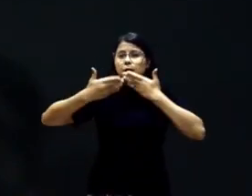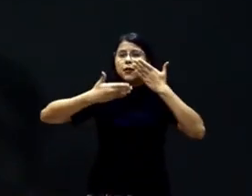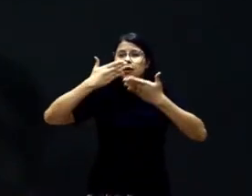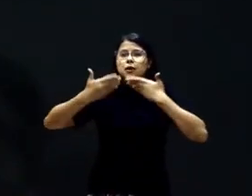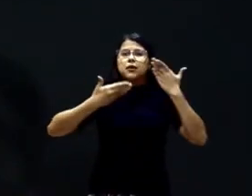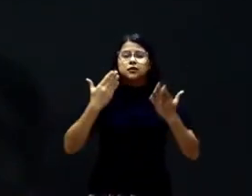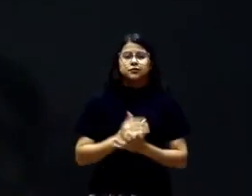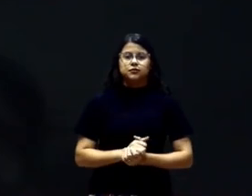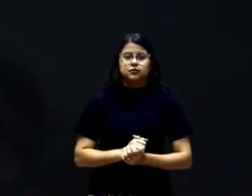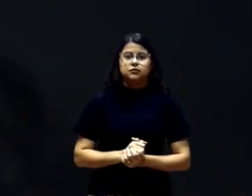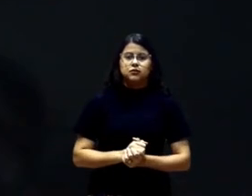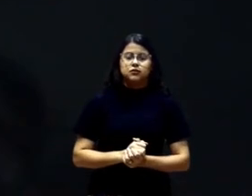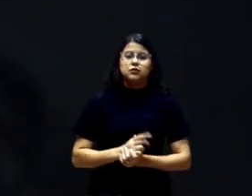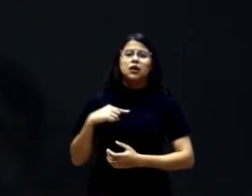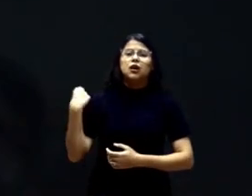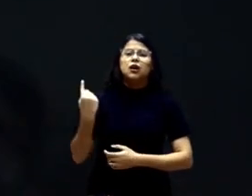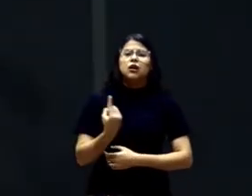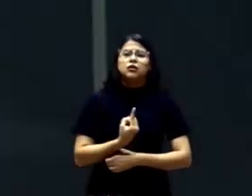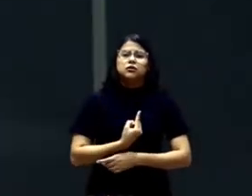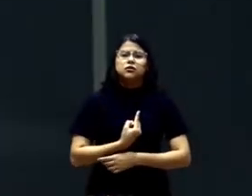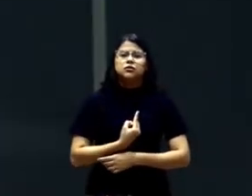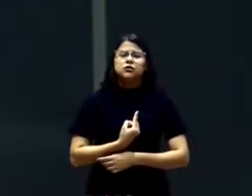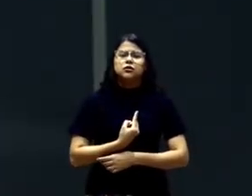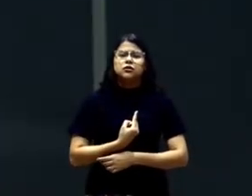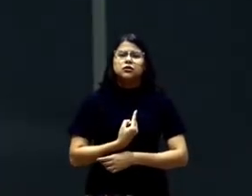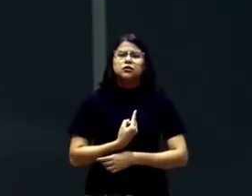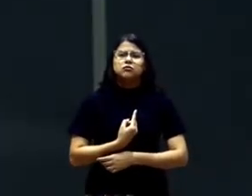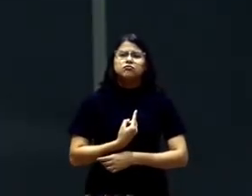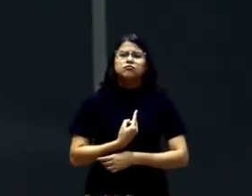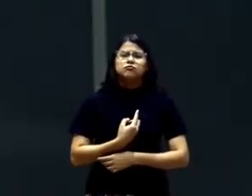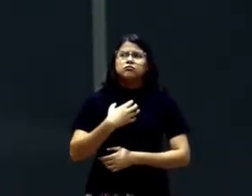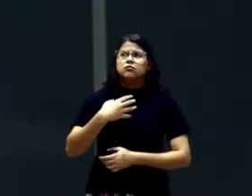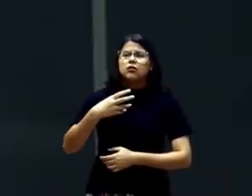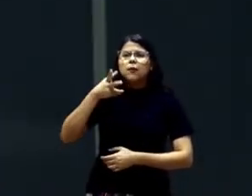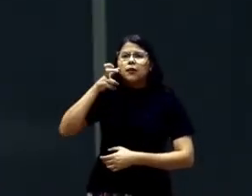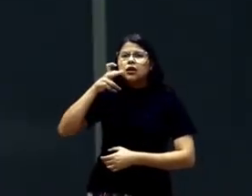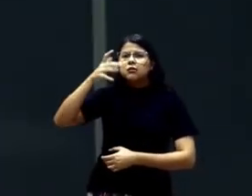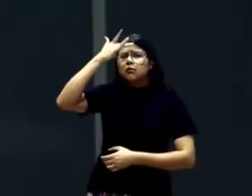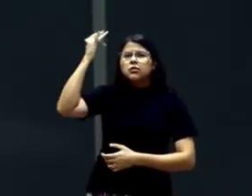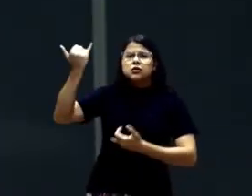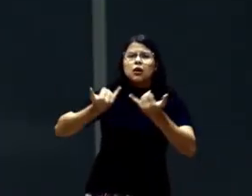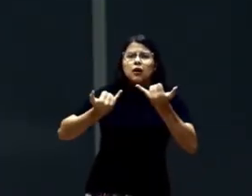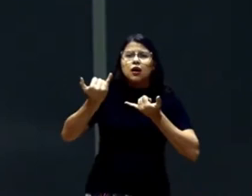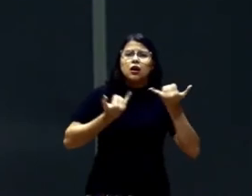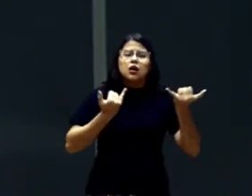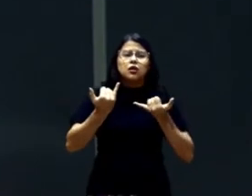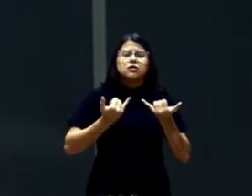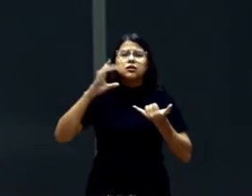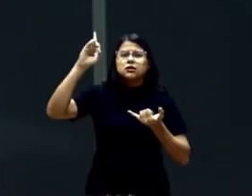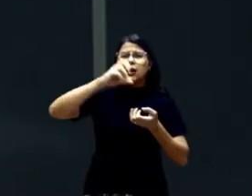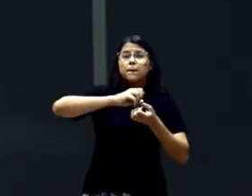recebido muitos testemunhos do que Deus vem fazendo. Através